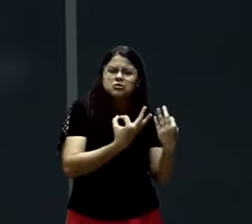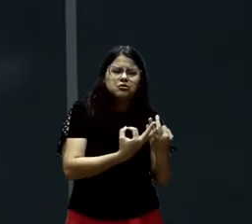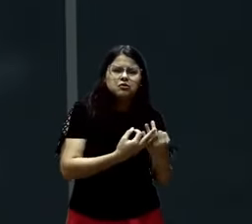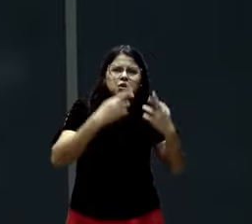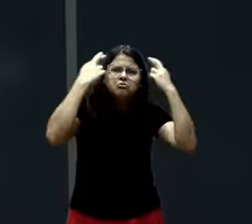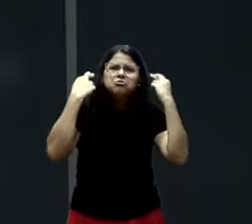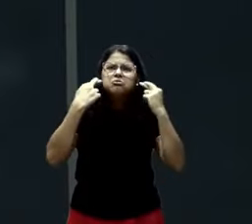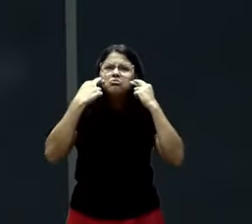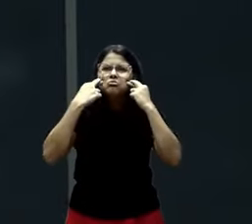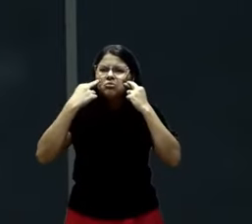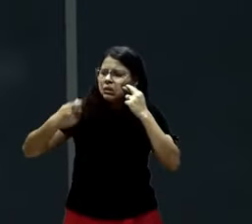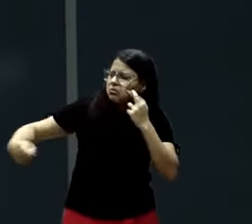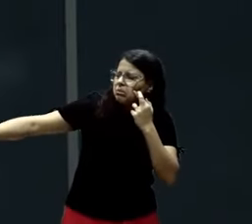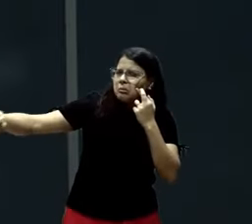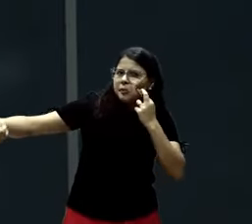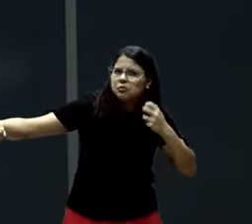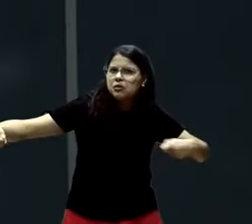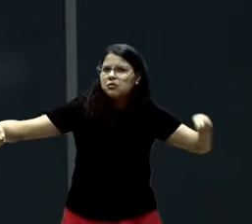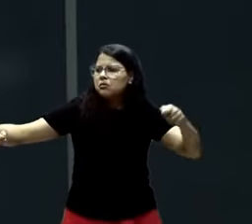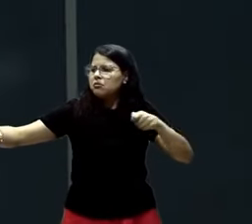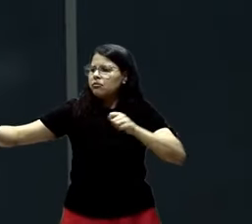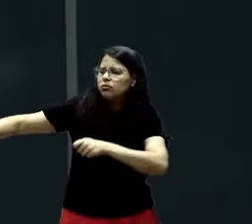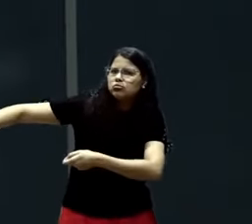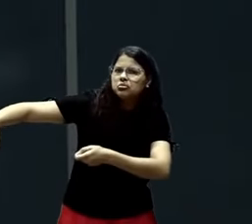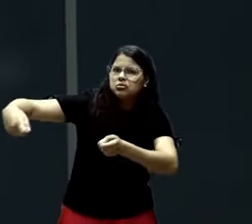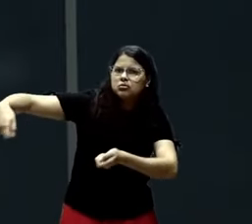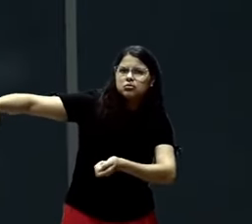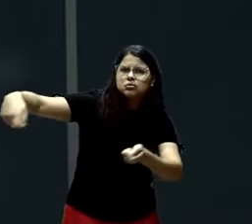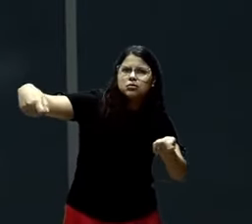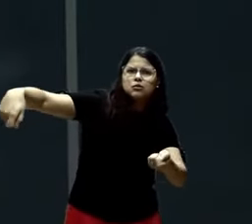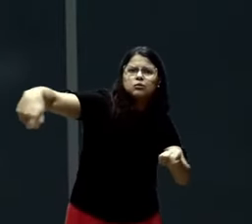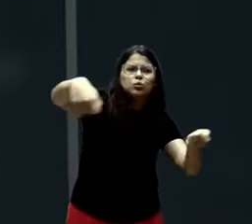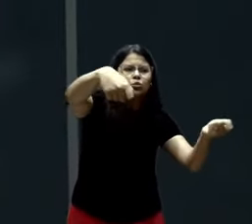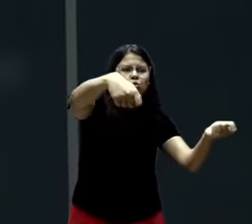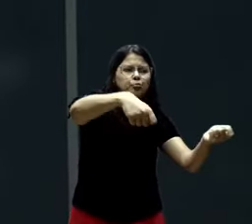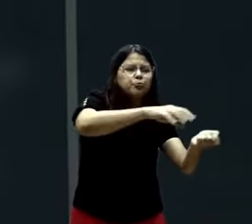trazendo o rebanho de um lado para o outro, mudando o rebanho de pastagem.